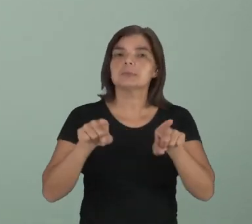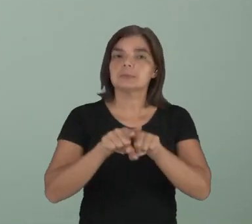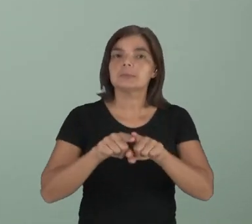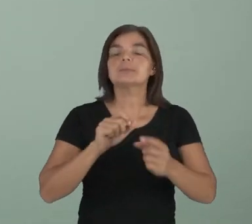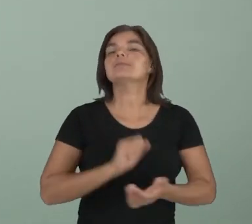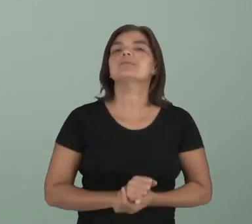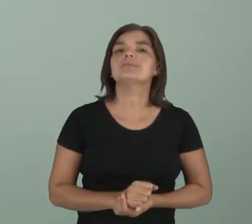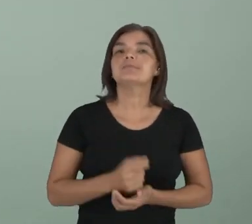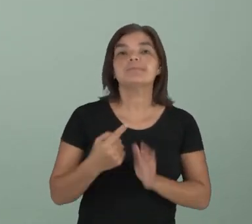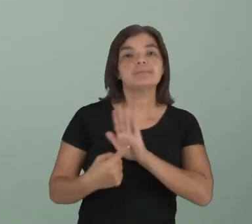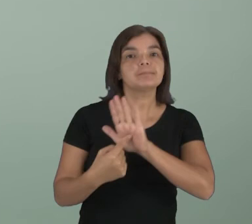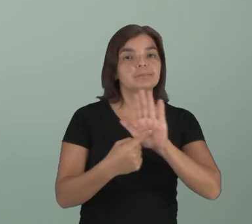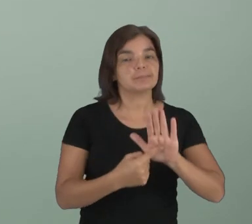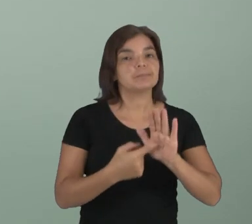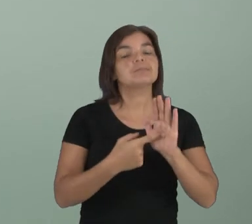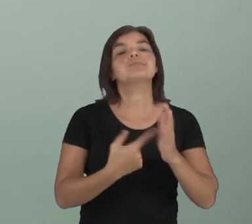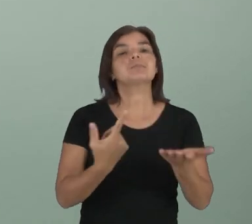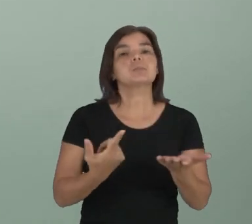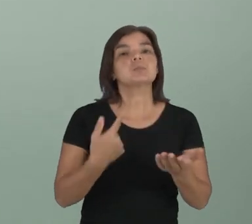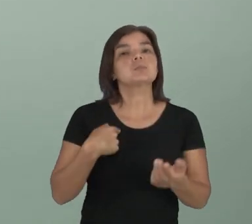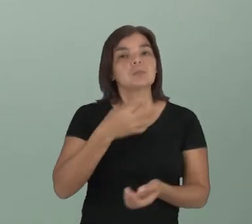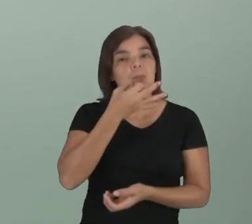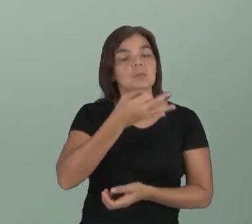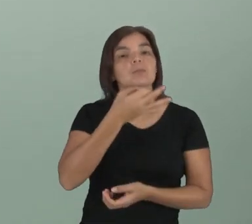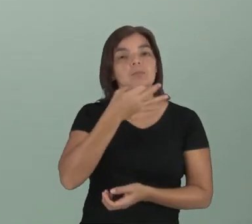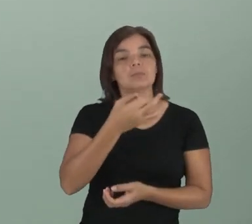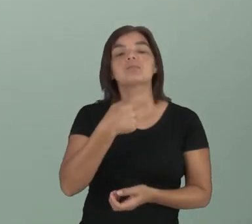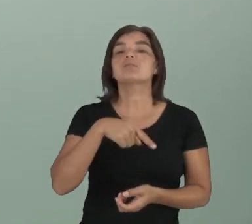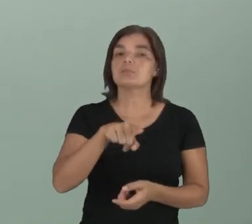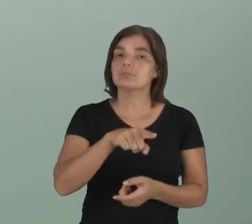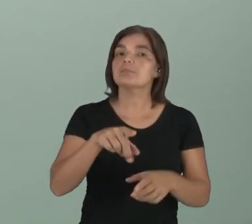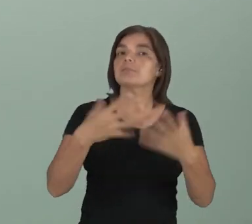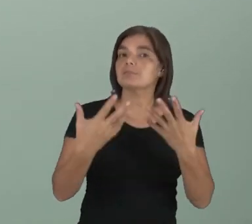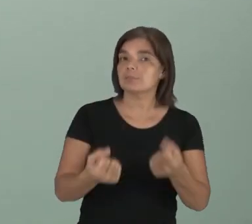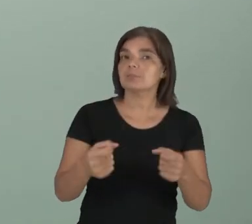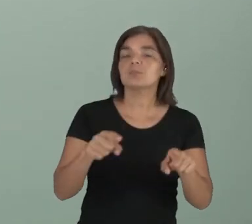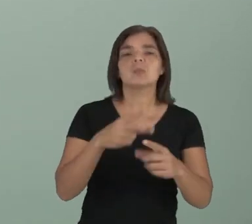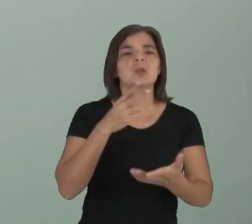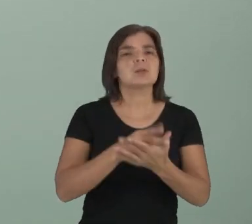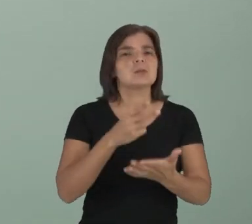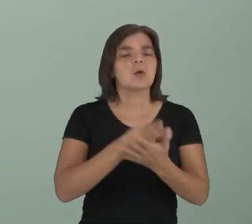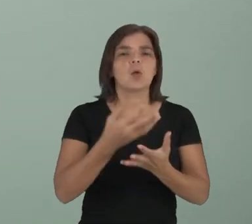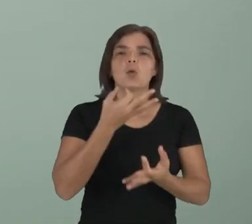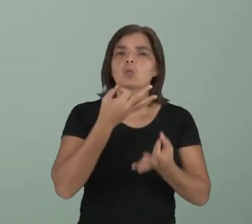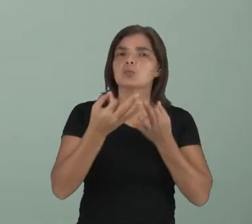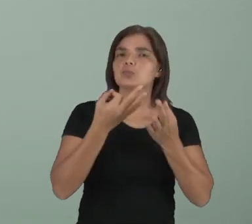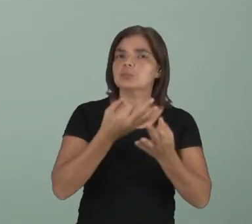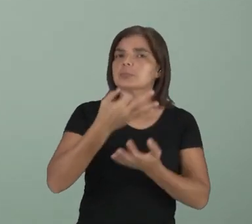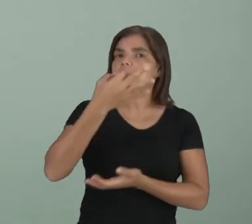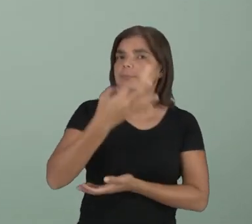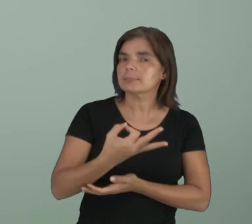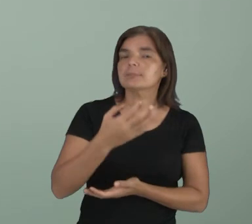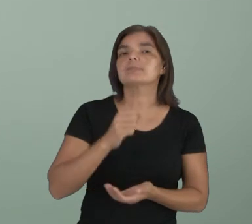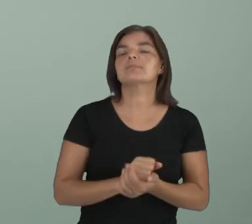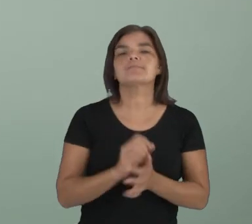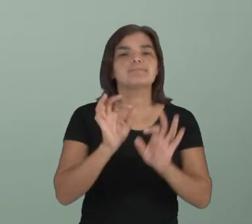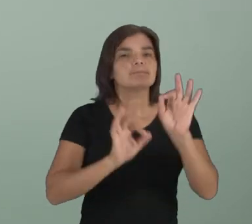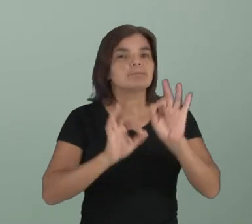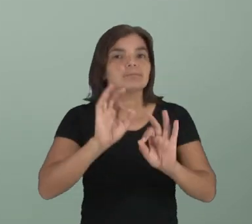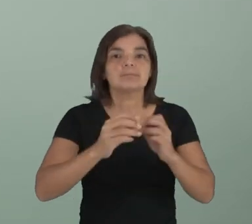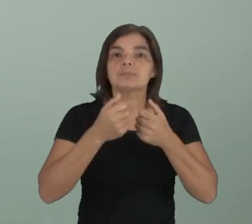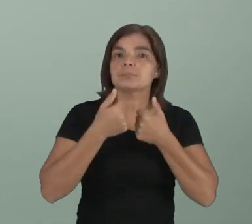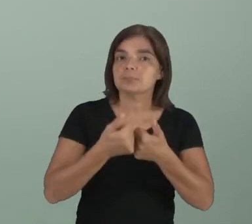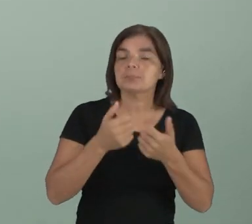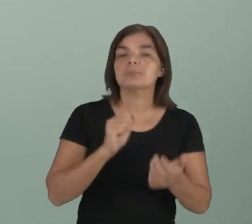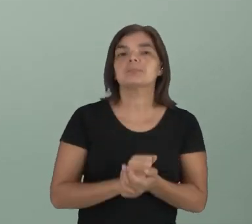também apresente o posicionamento que você defende, sempre com argumentos consistentes, bem